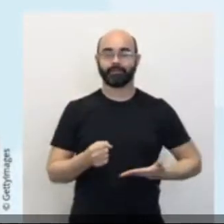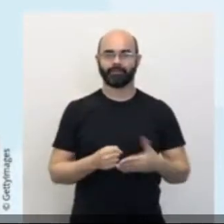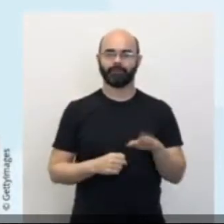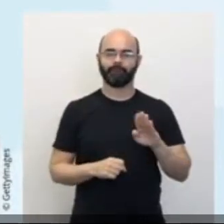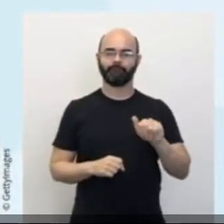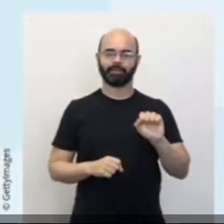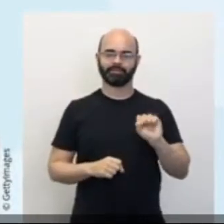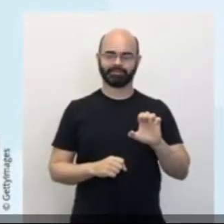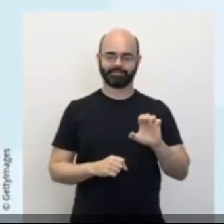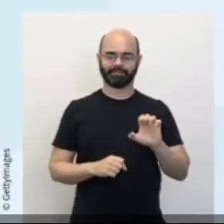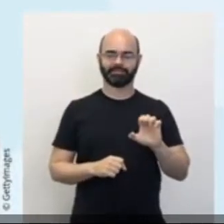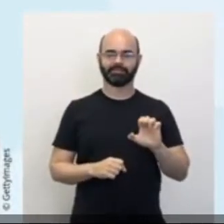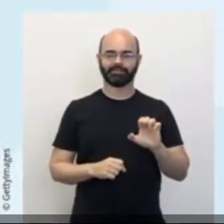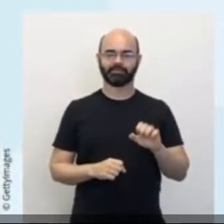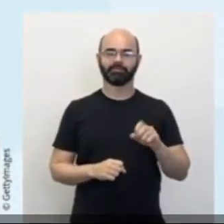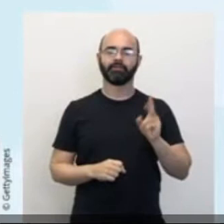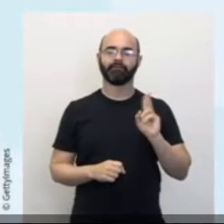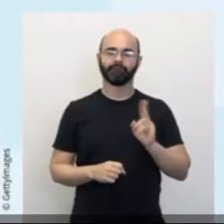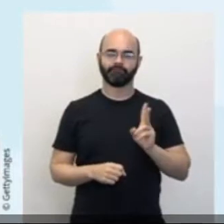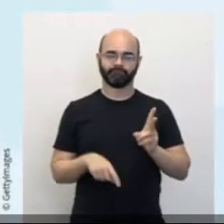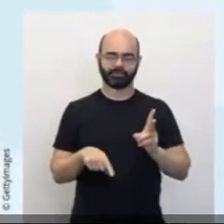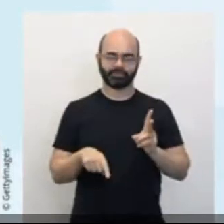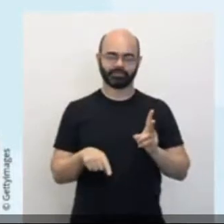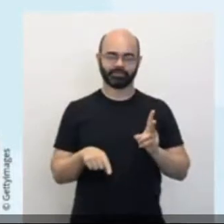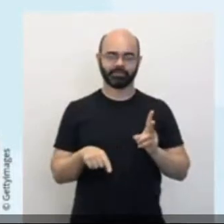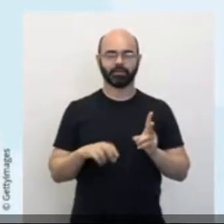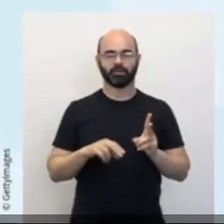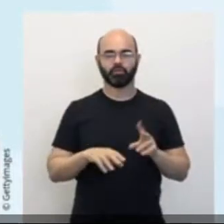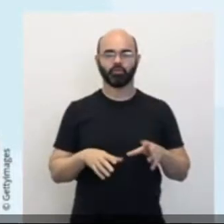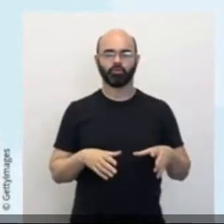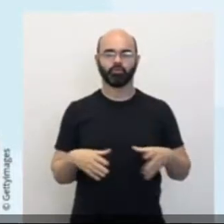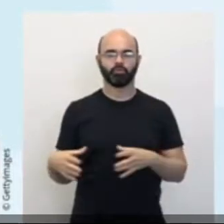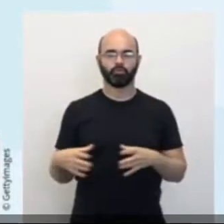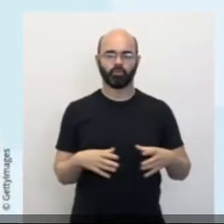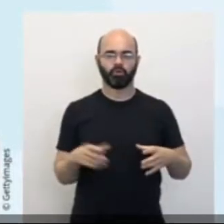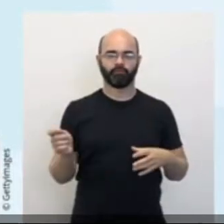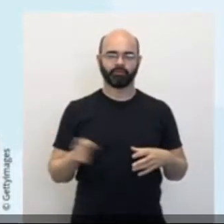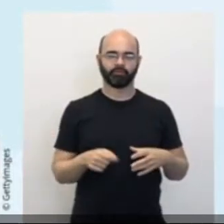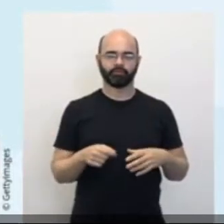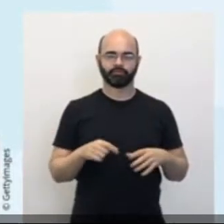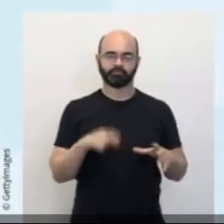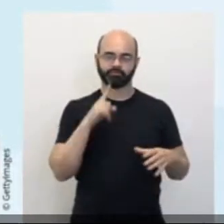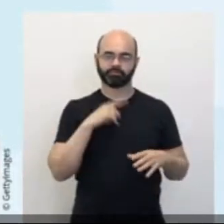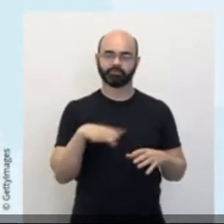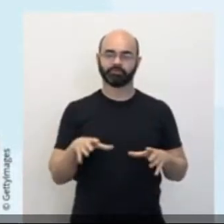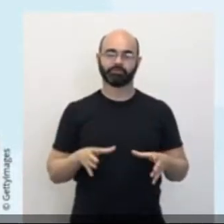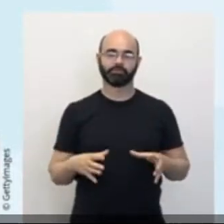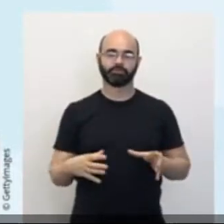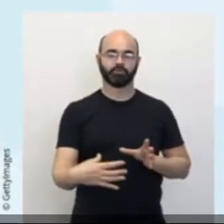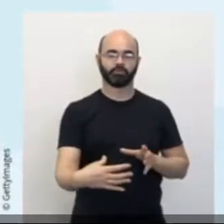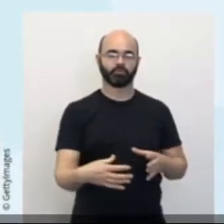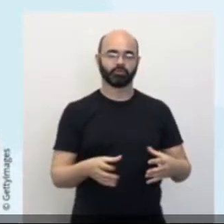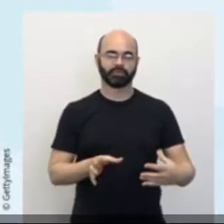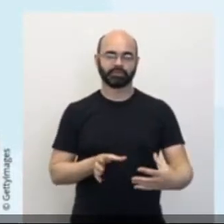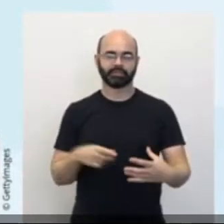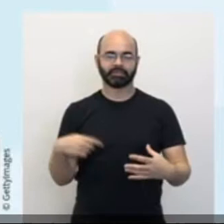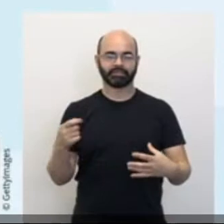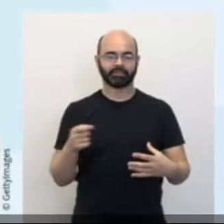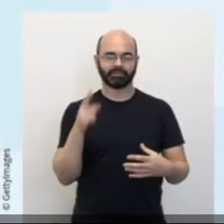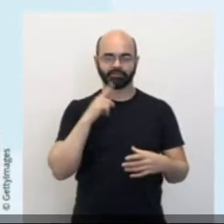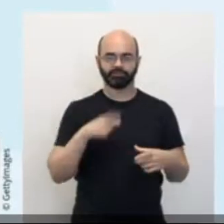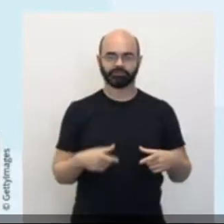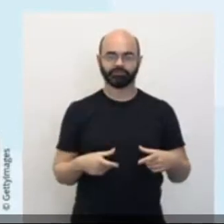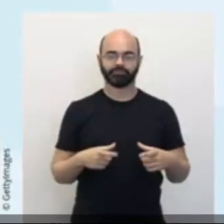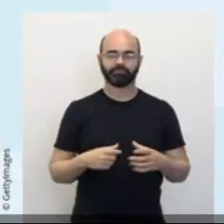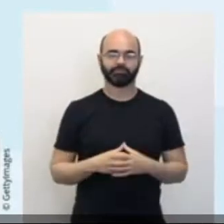ela pode ser fixa ou móvel. Aqui eu tenho aqui é móvel, né? Ela tem rotação, então ela forma uma rotação,